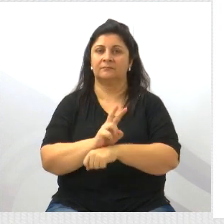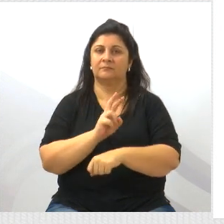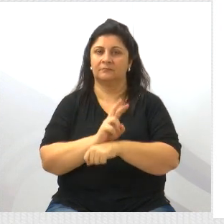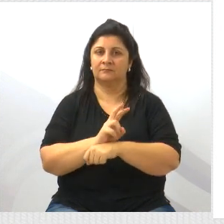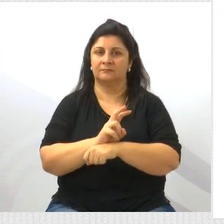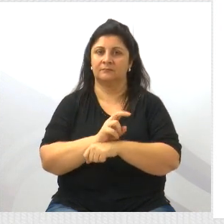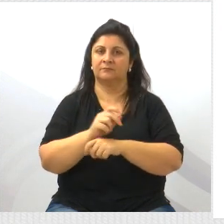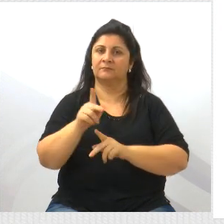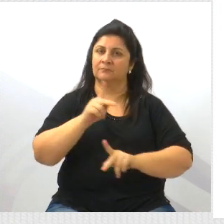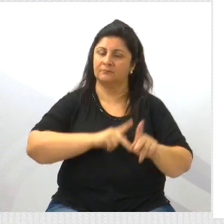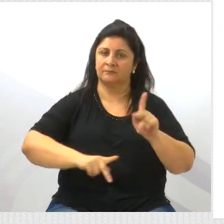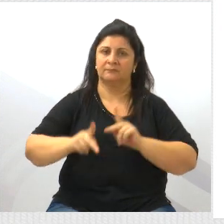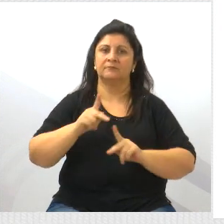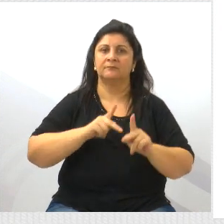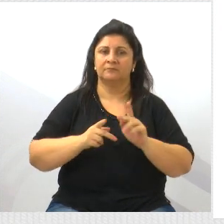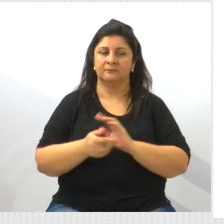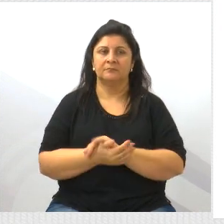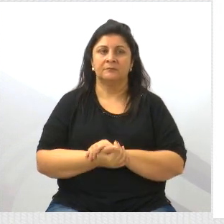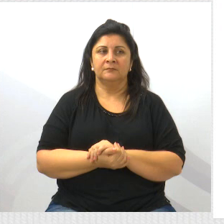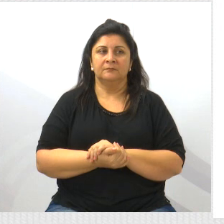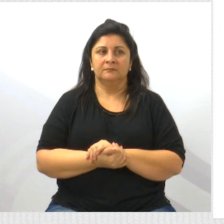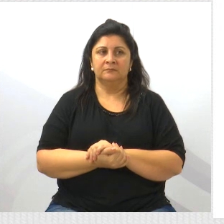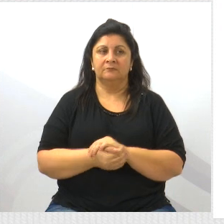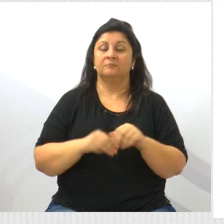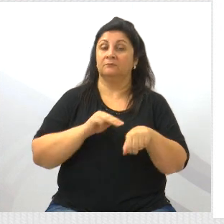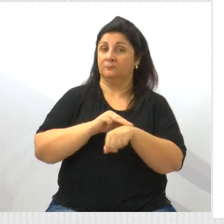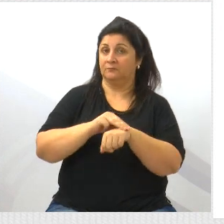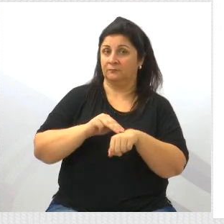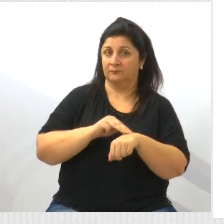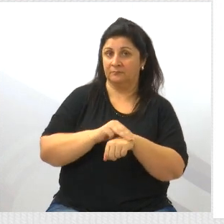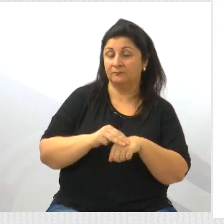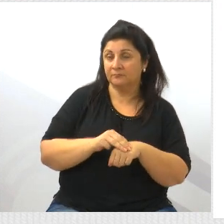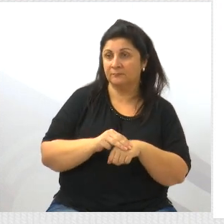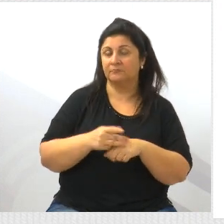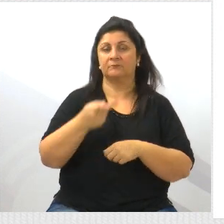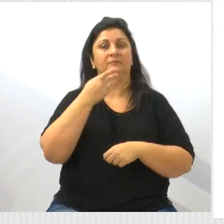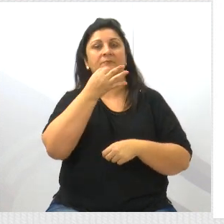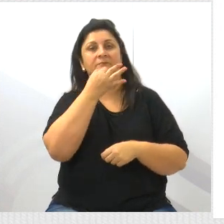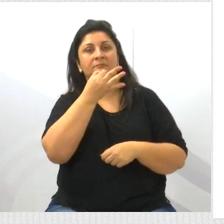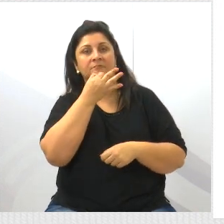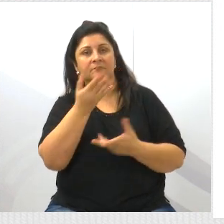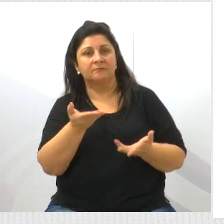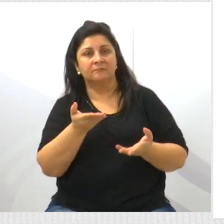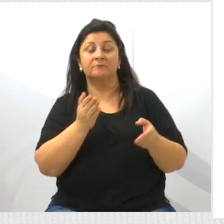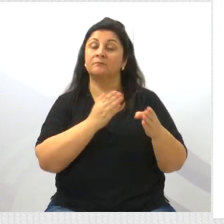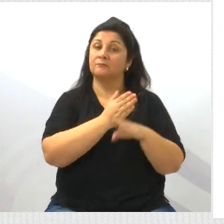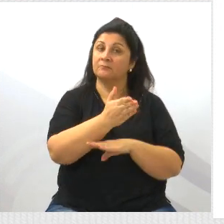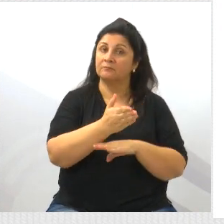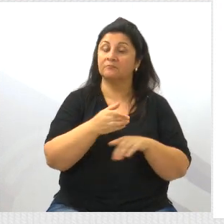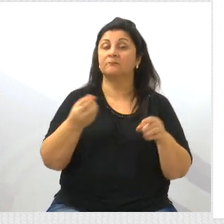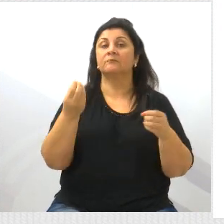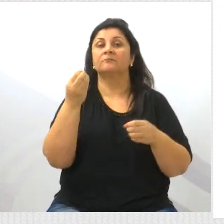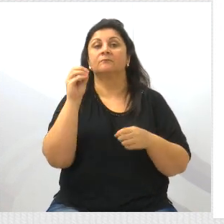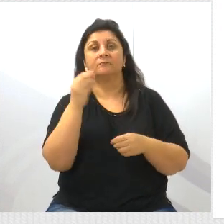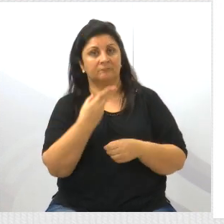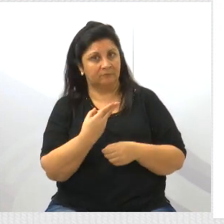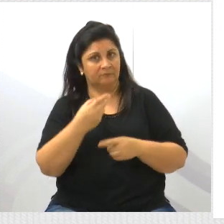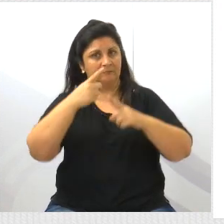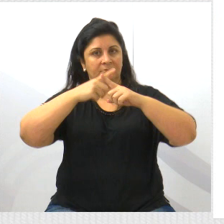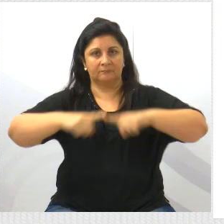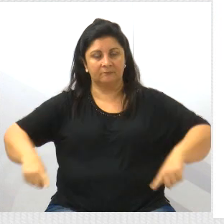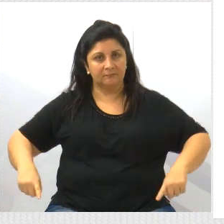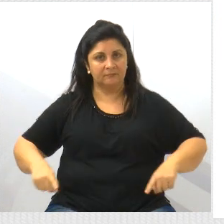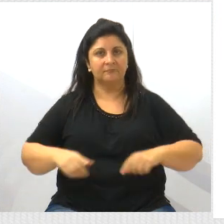social. Ali se discute, ali se propõe e ali se aprova, ou também desaprova, né?